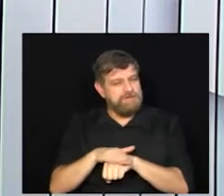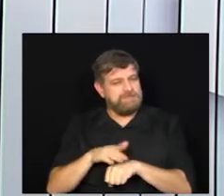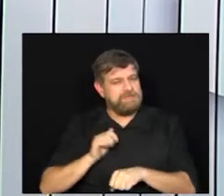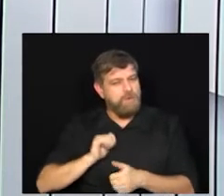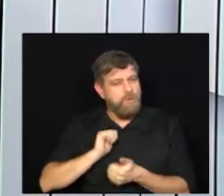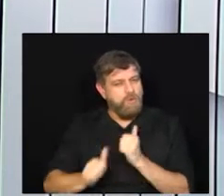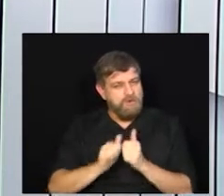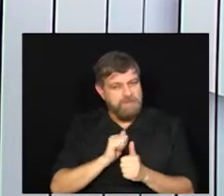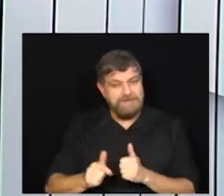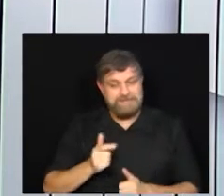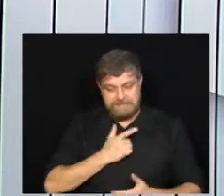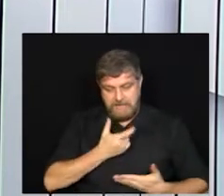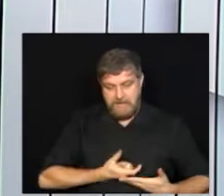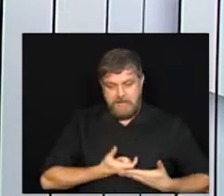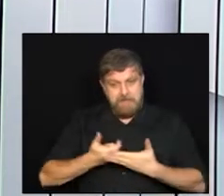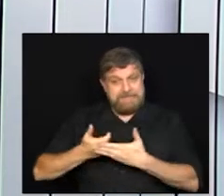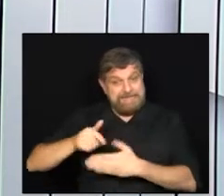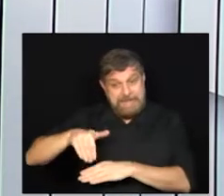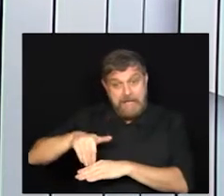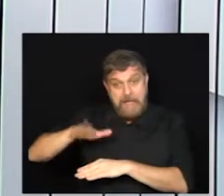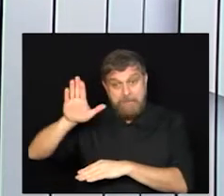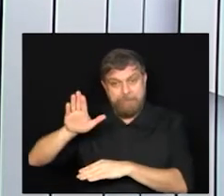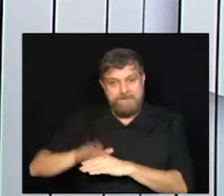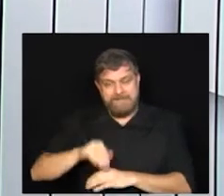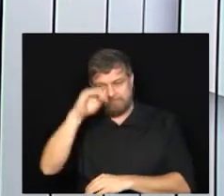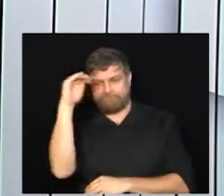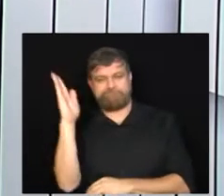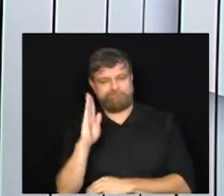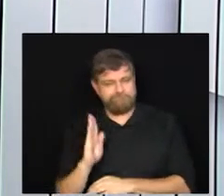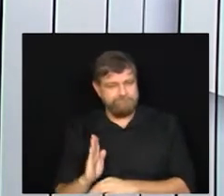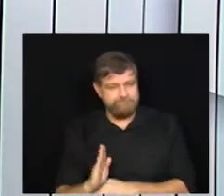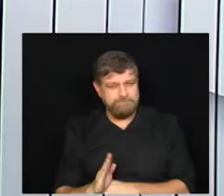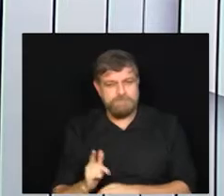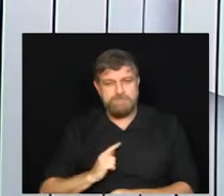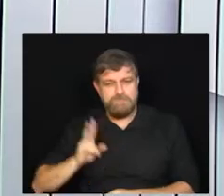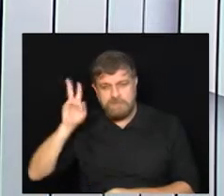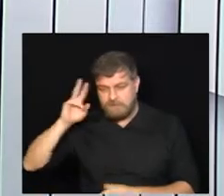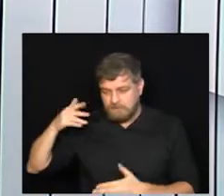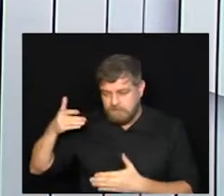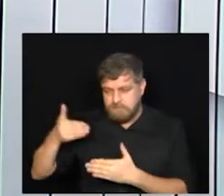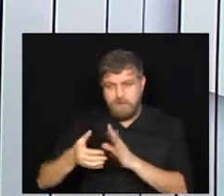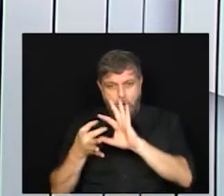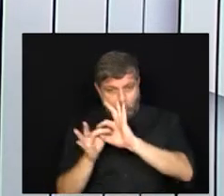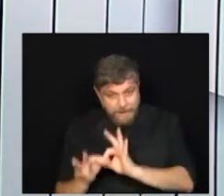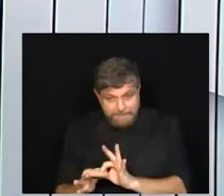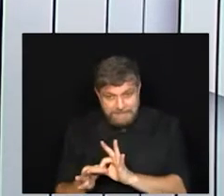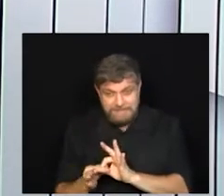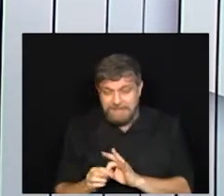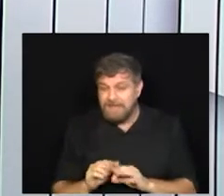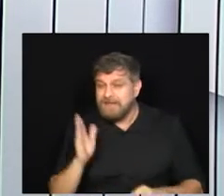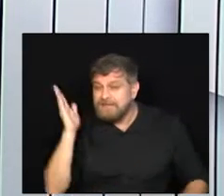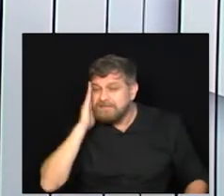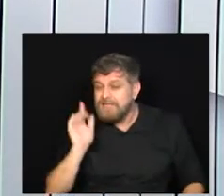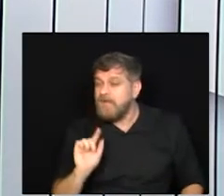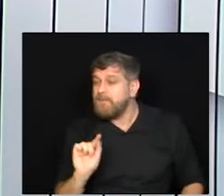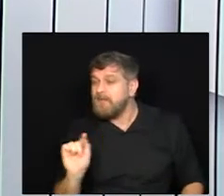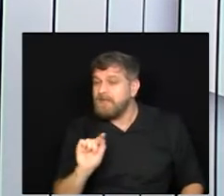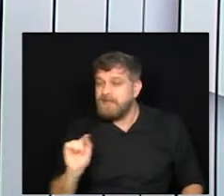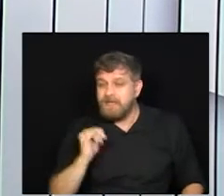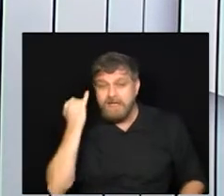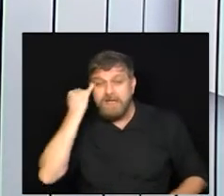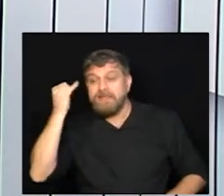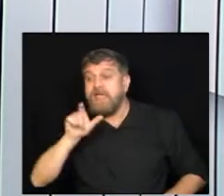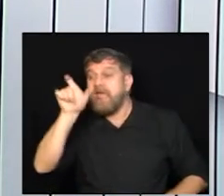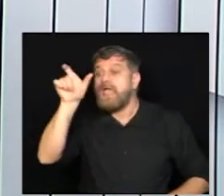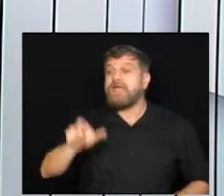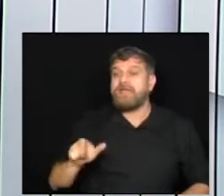que deu mais medalhas ao país na história dos Jogos Olímpicos. Sabe o que é? Tem ideia de quem que é